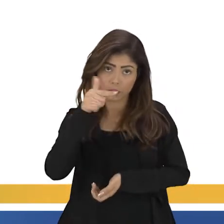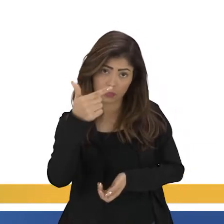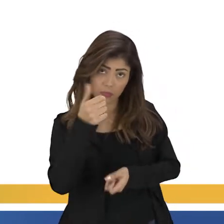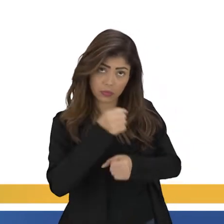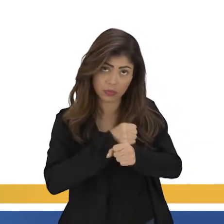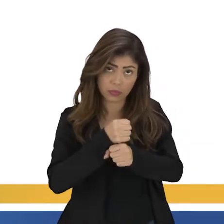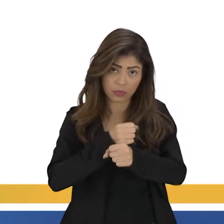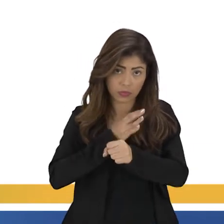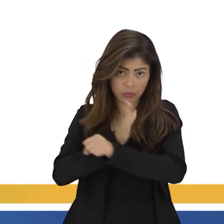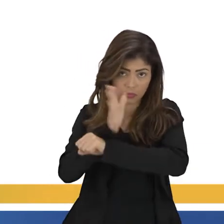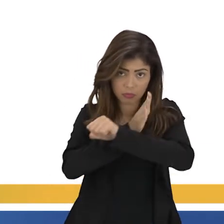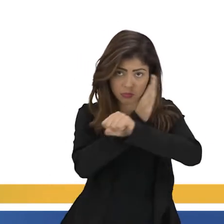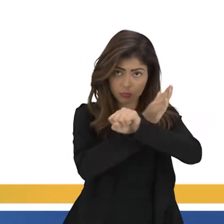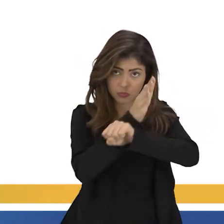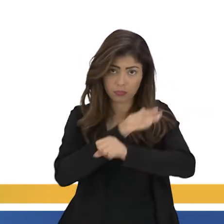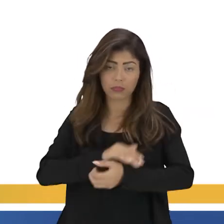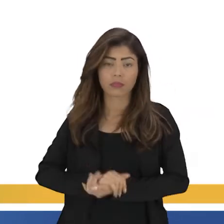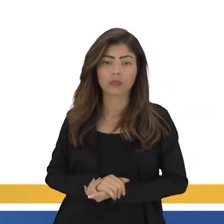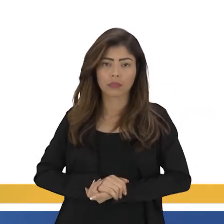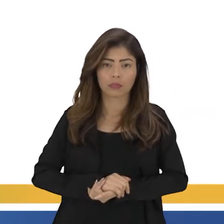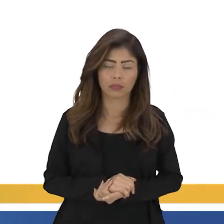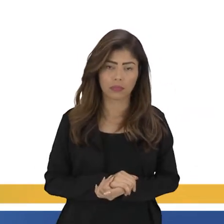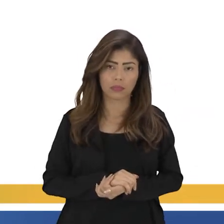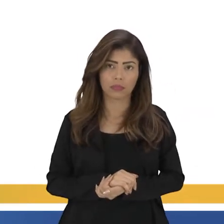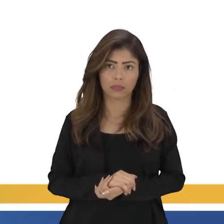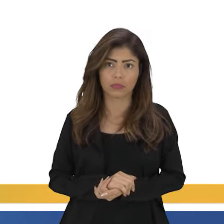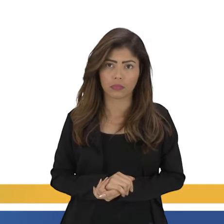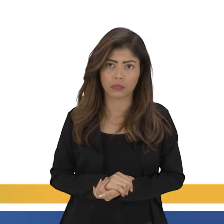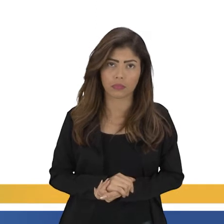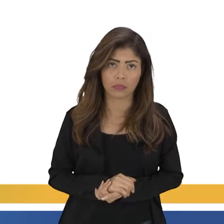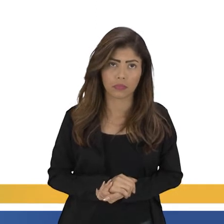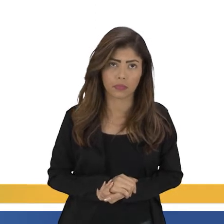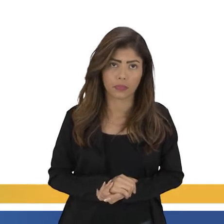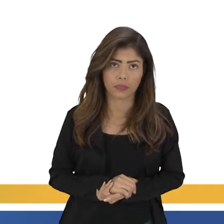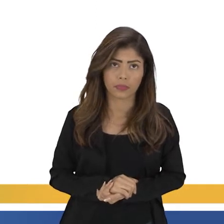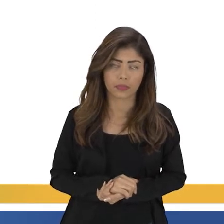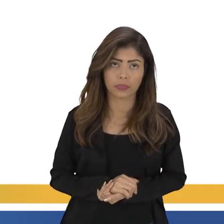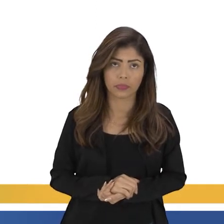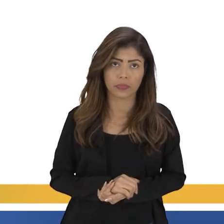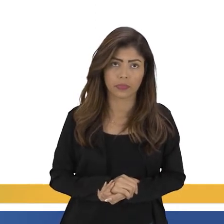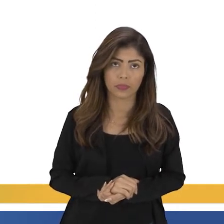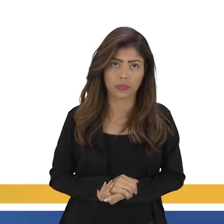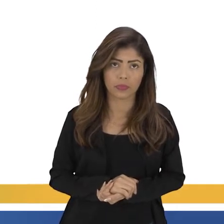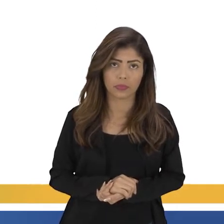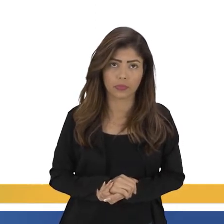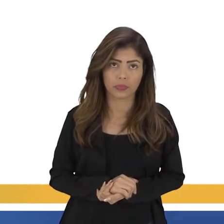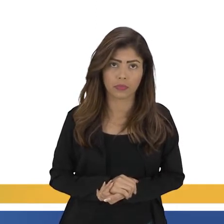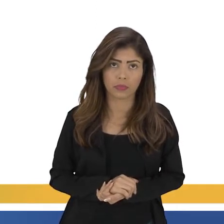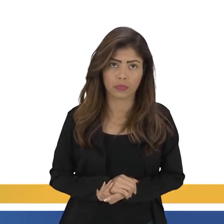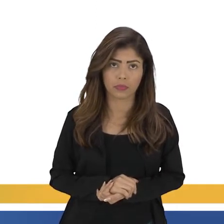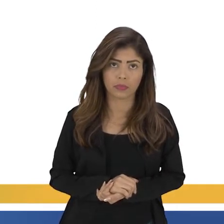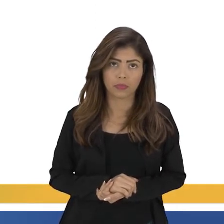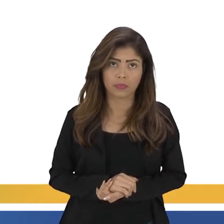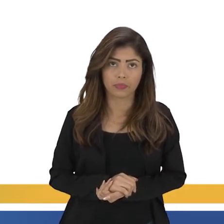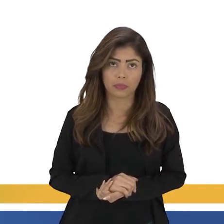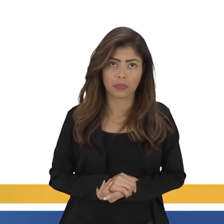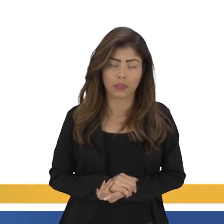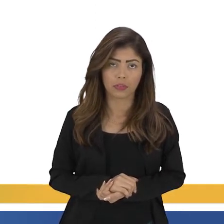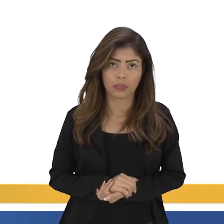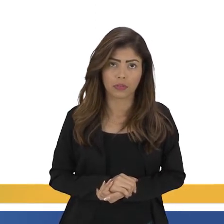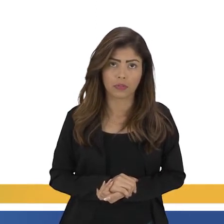los visitaré. O próximo ano eu os visitarei. 9.